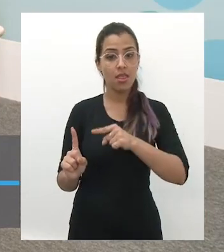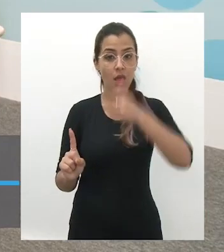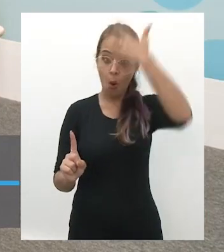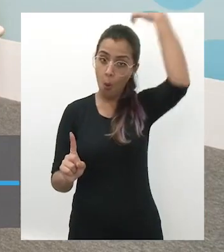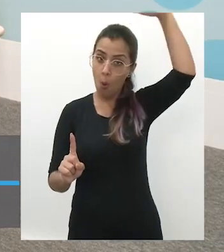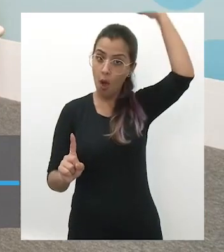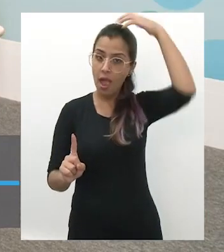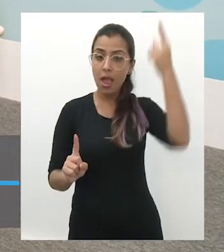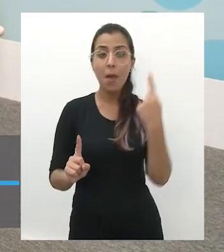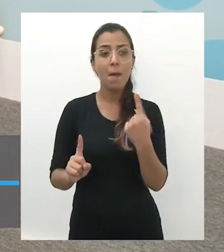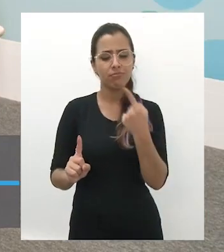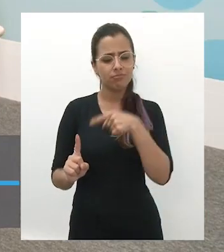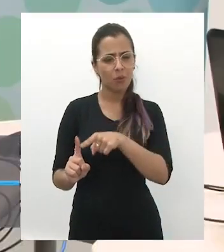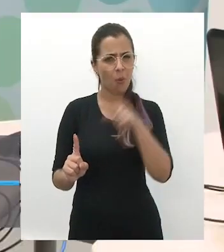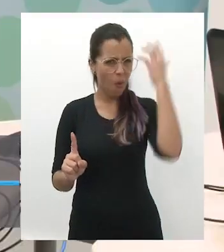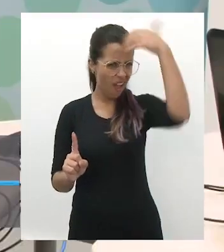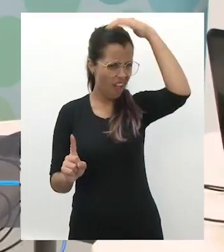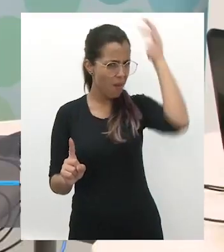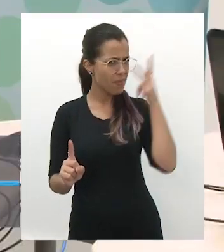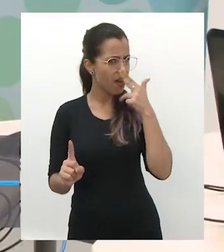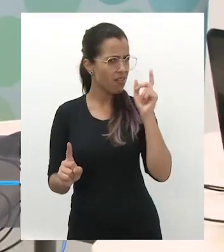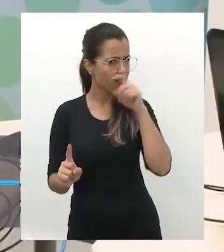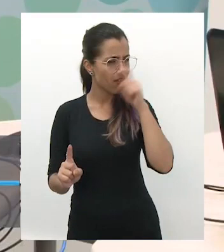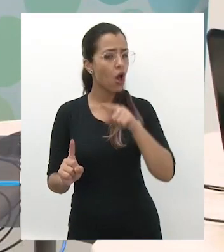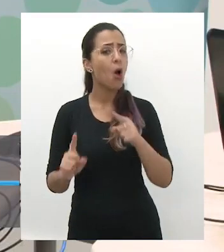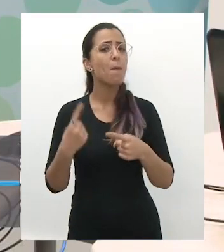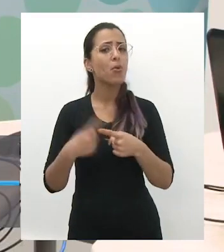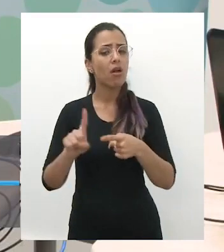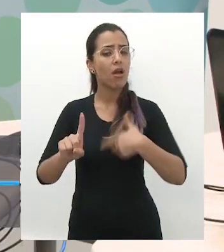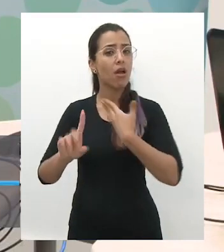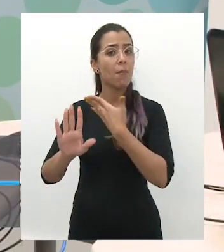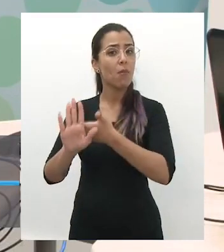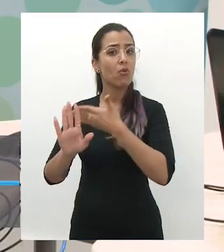era o Senado que mandava. Todo este cenário é o que a gente chama de